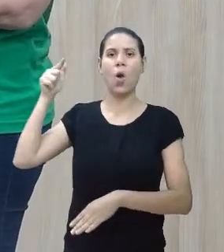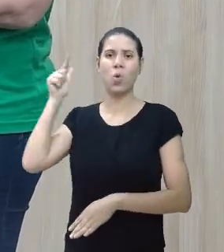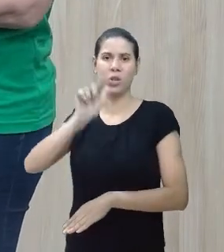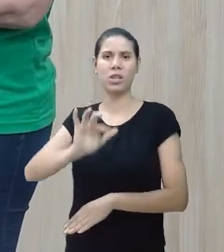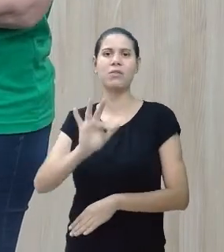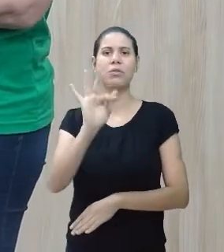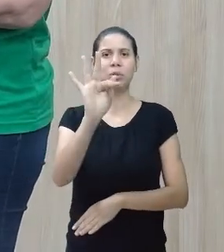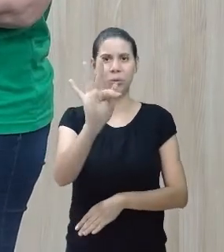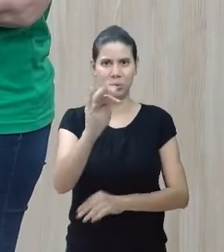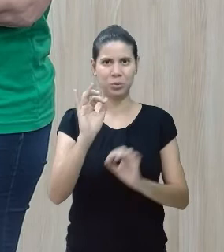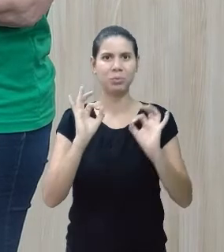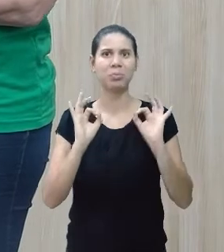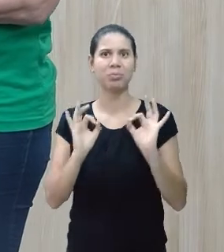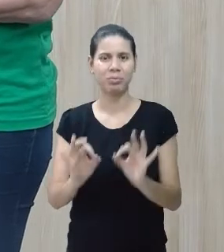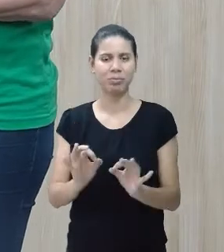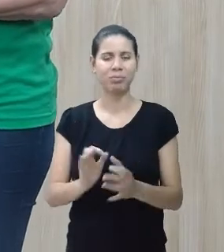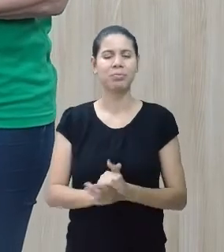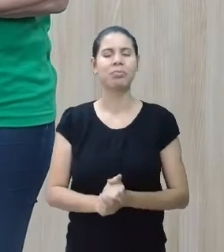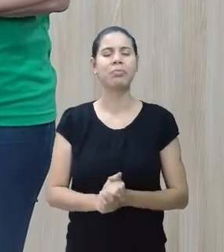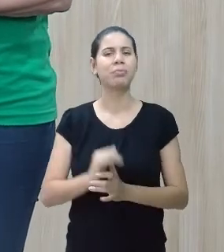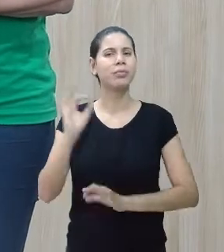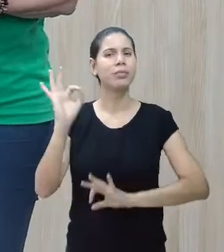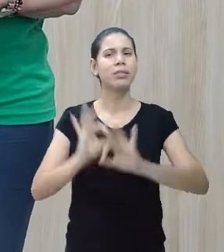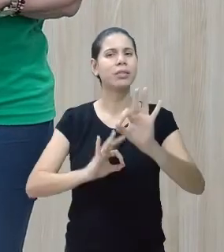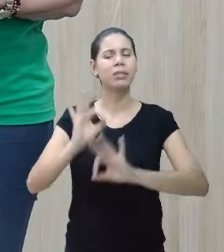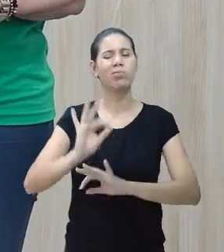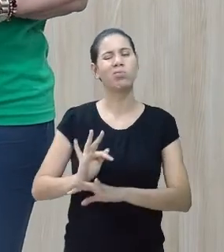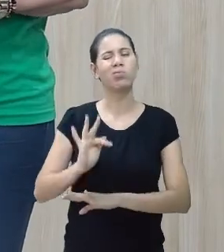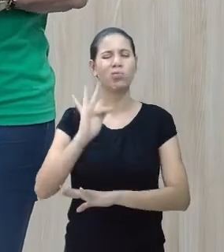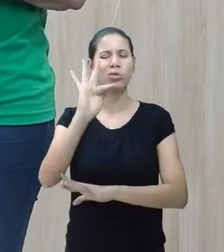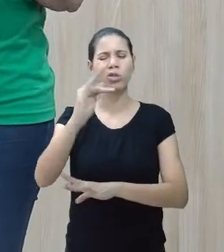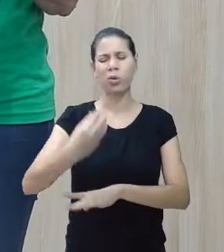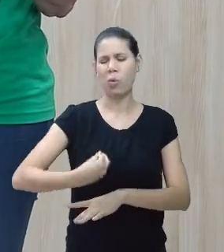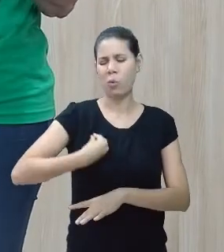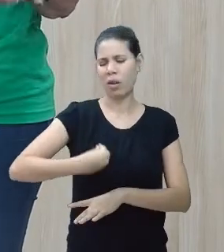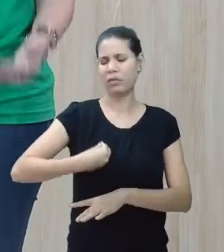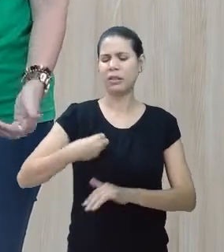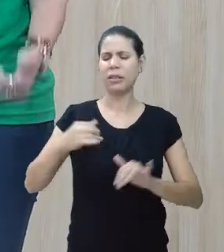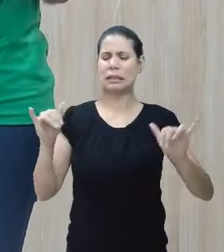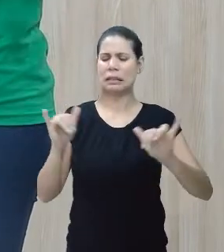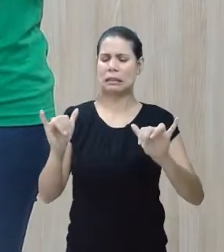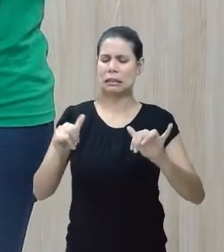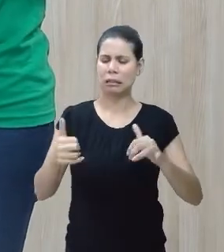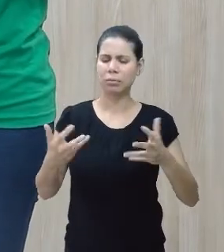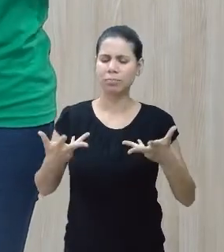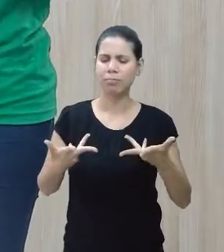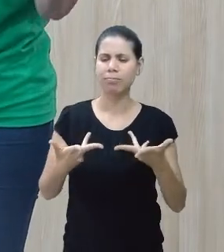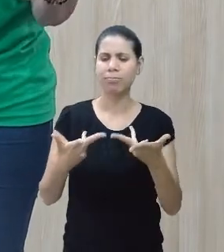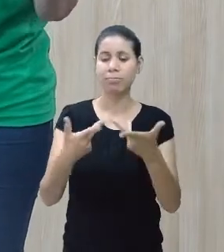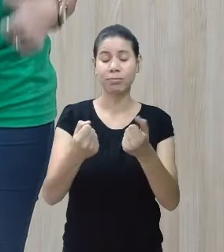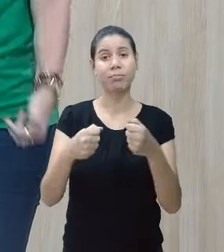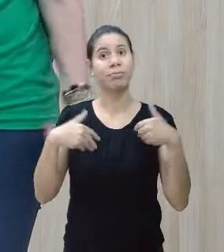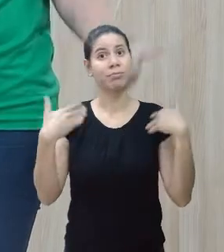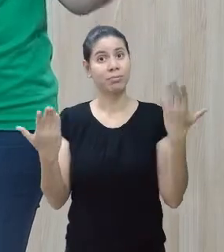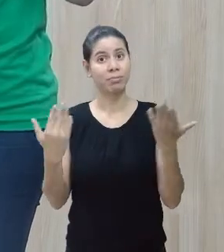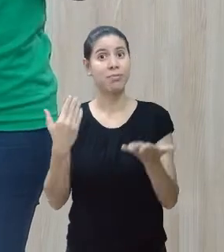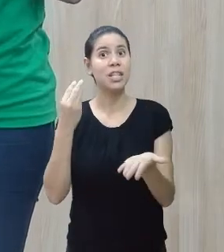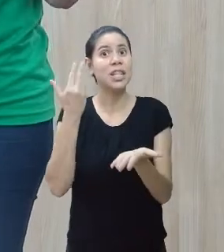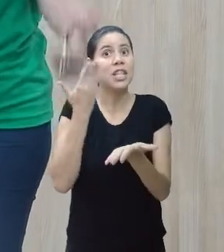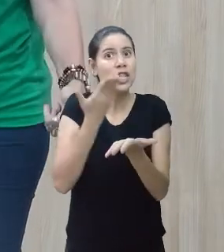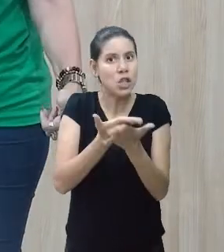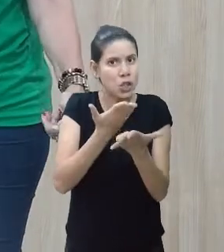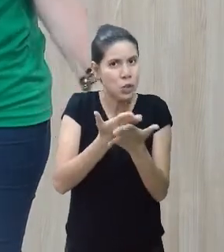quê? Construir esse castelo e que a gente tenha uma vida mais tranquila. Então, estudem, façam